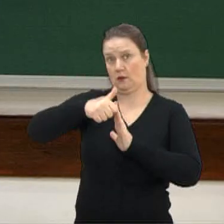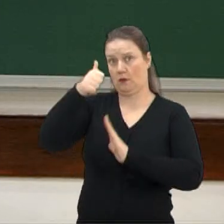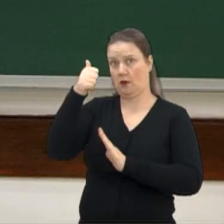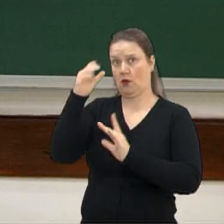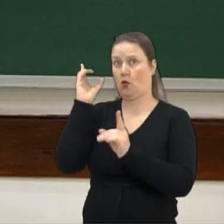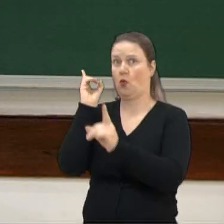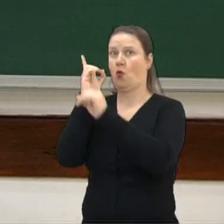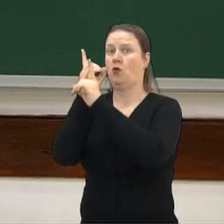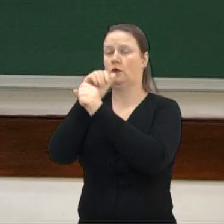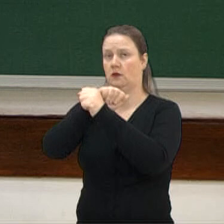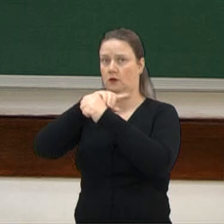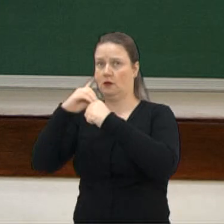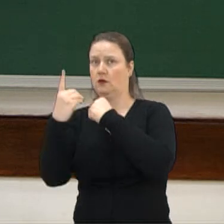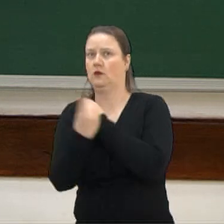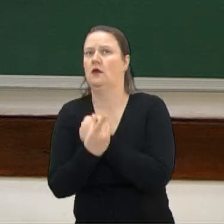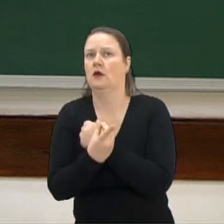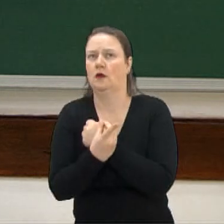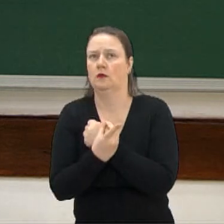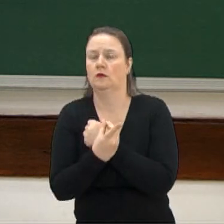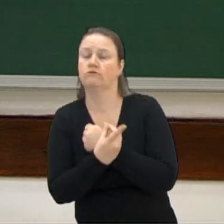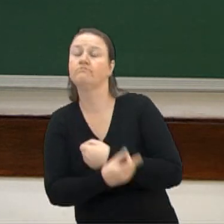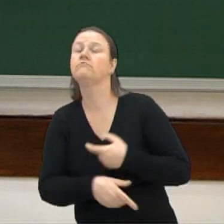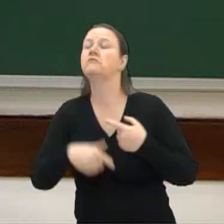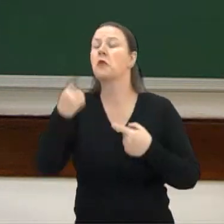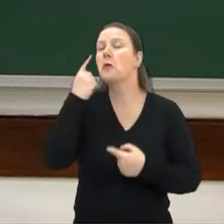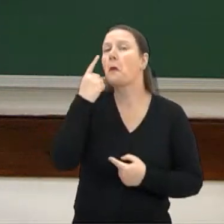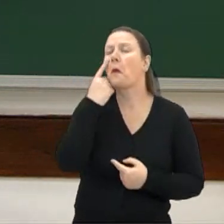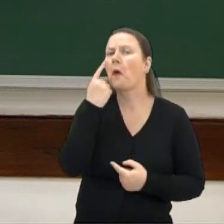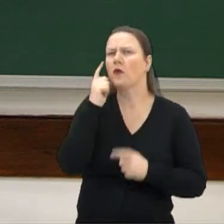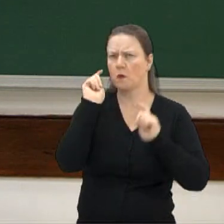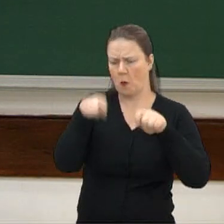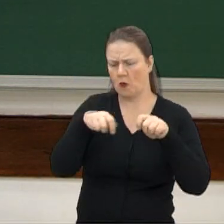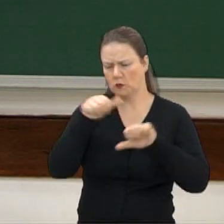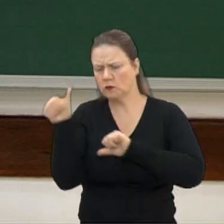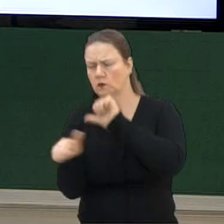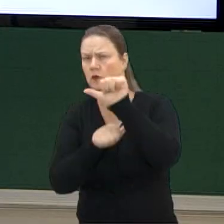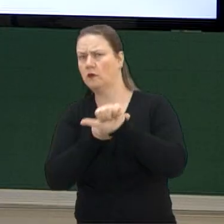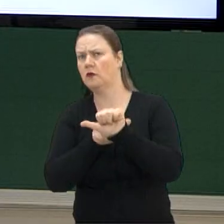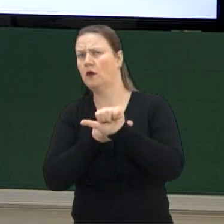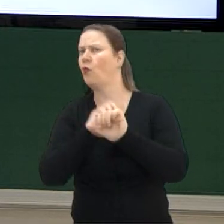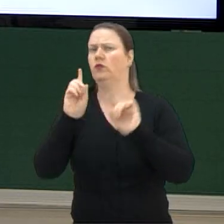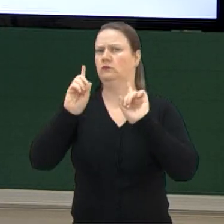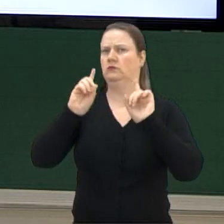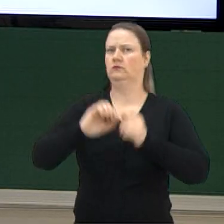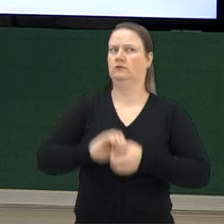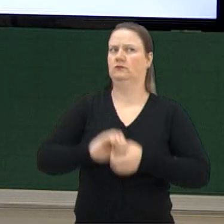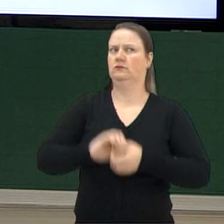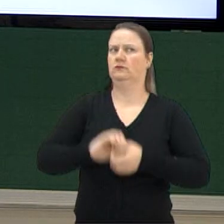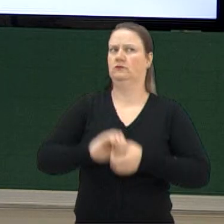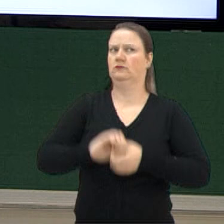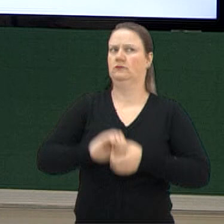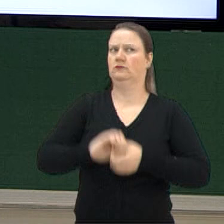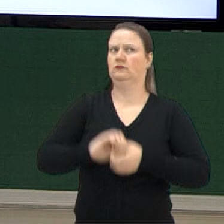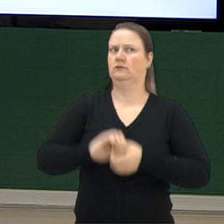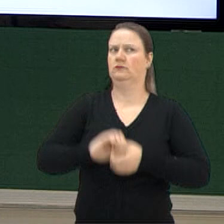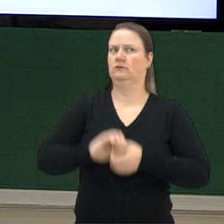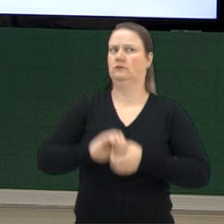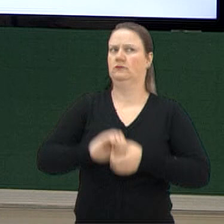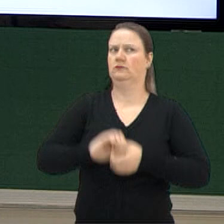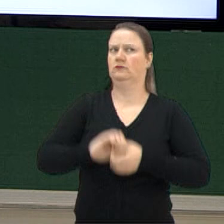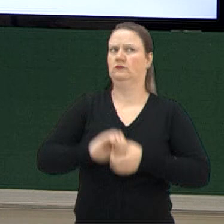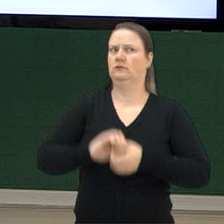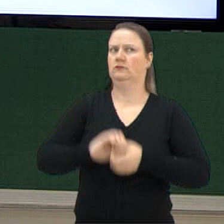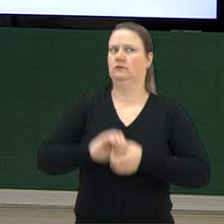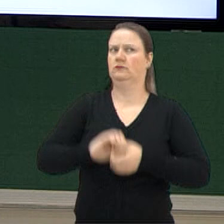locuções adverbiais para saber se eles são passíveis de troca ou não. Começou a ler à noite.